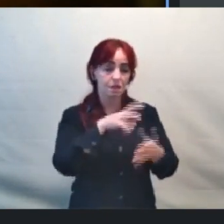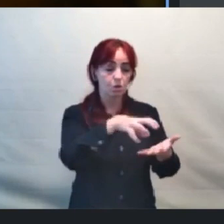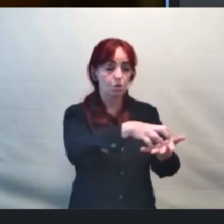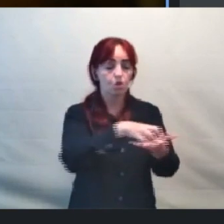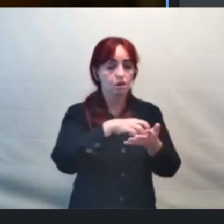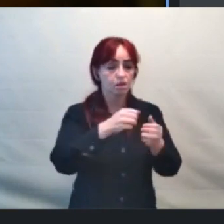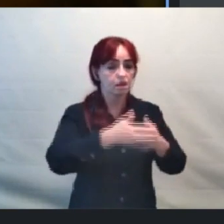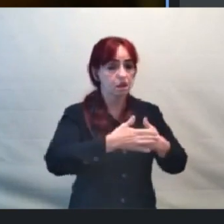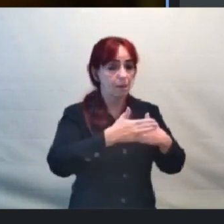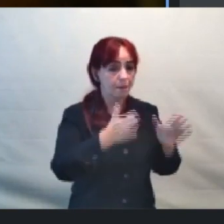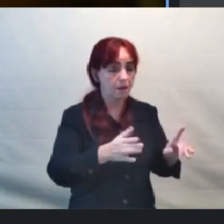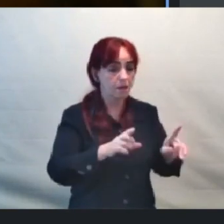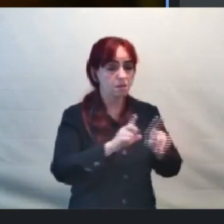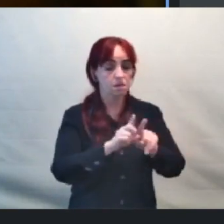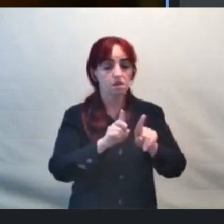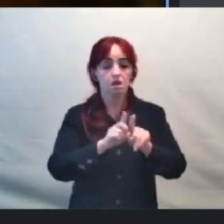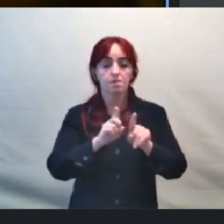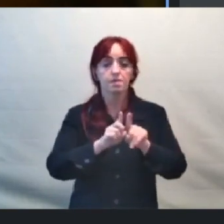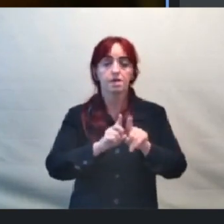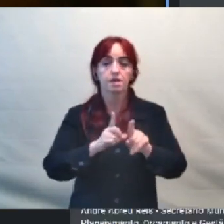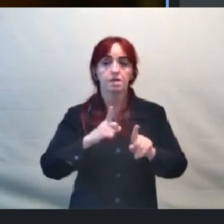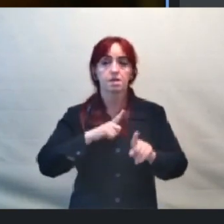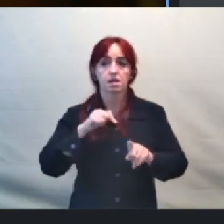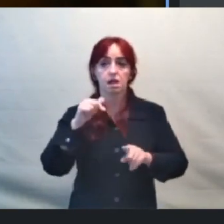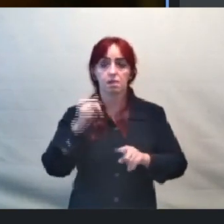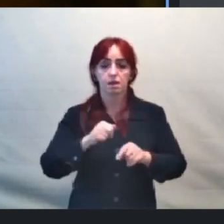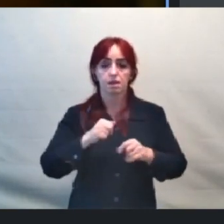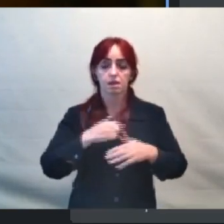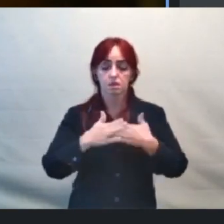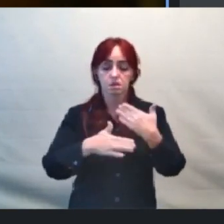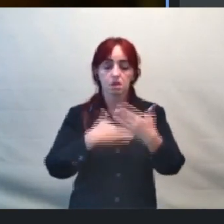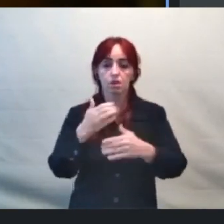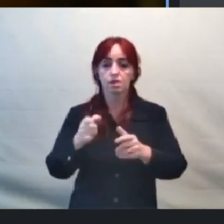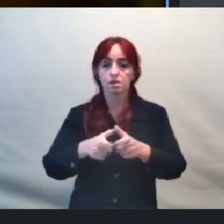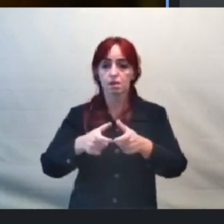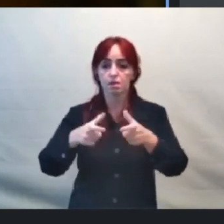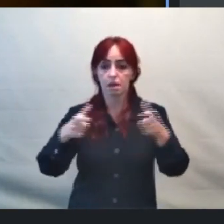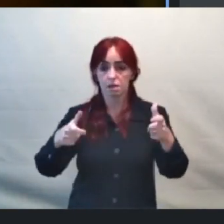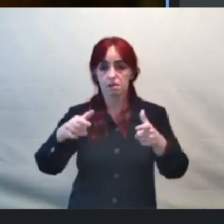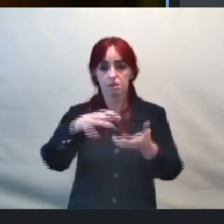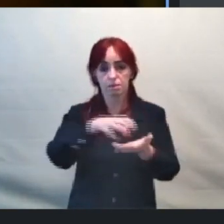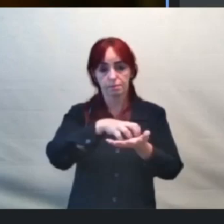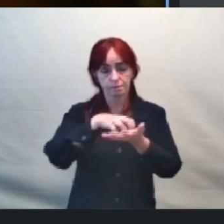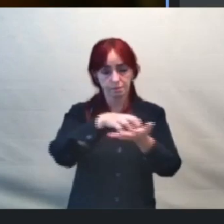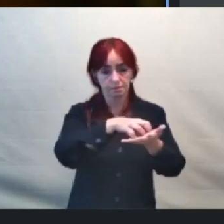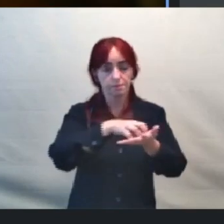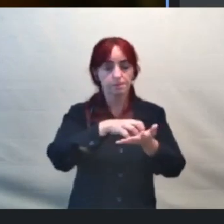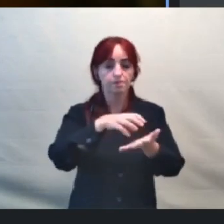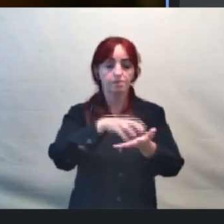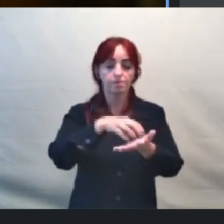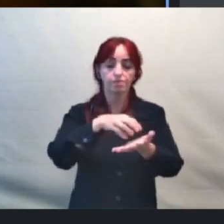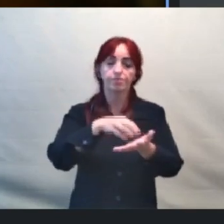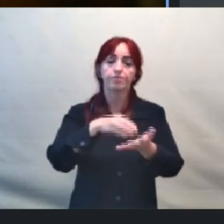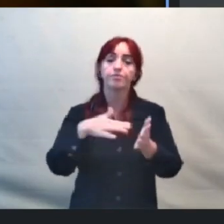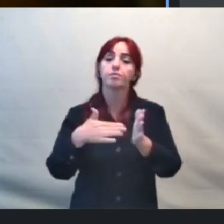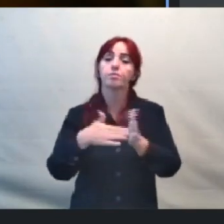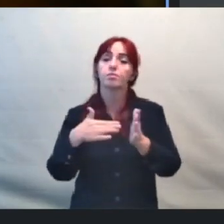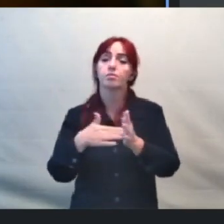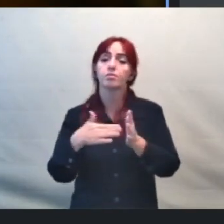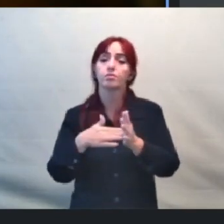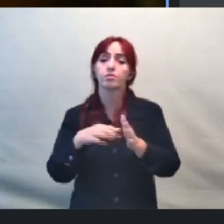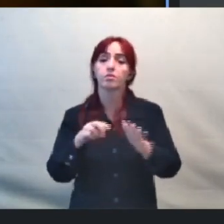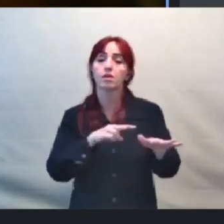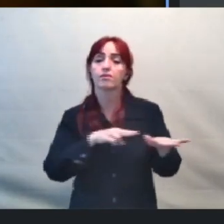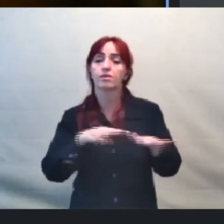abertas. Estamos vindo numa sequência de ampliação dessas unidades. No último final de semana tivemos